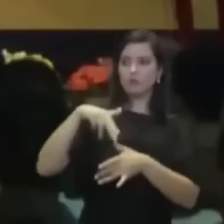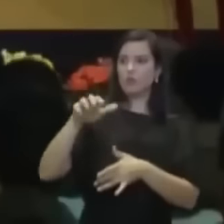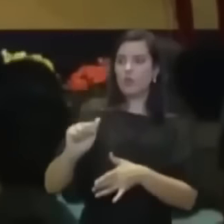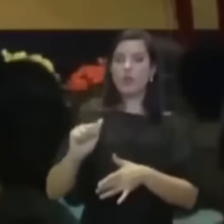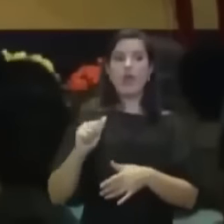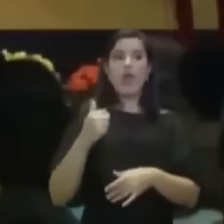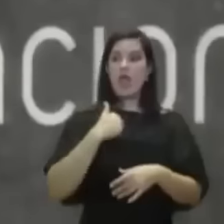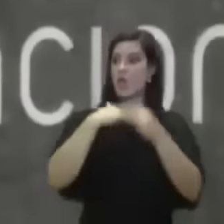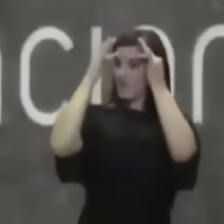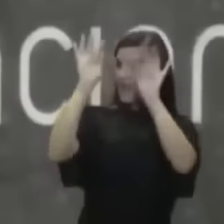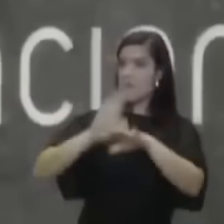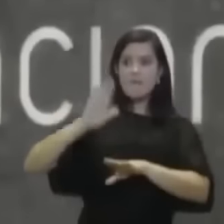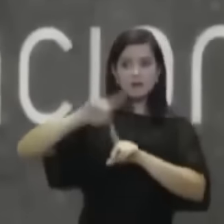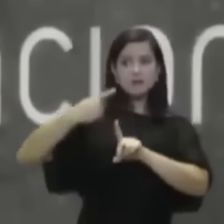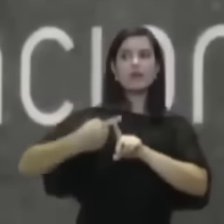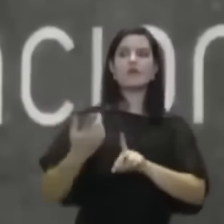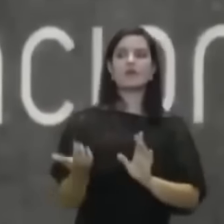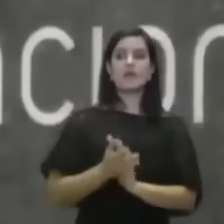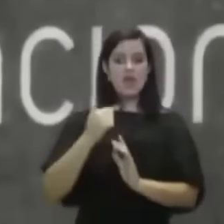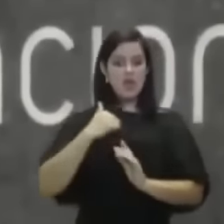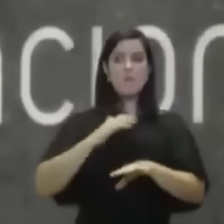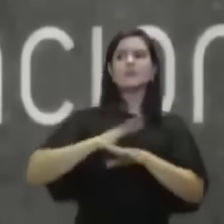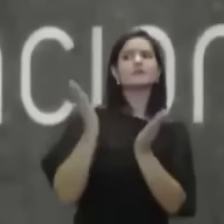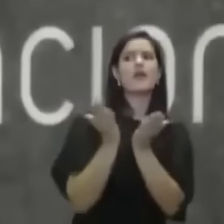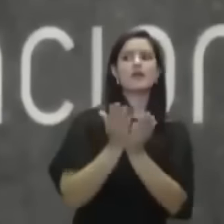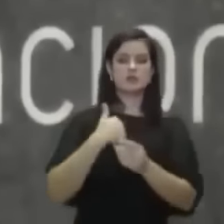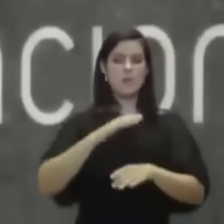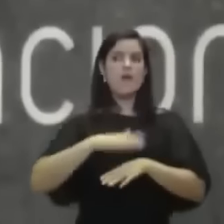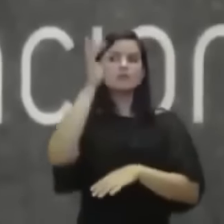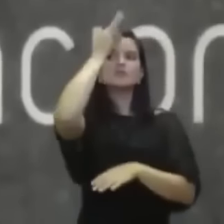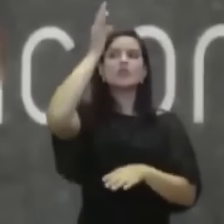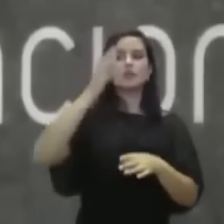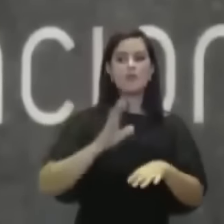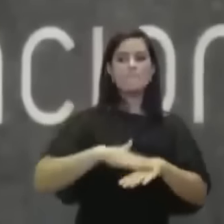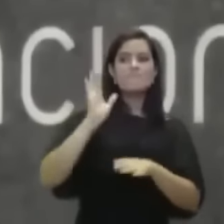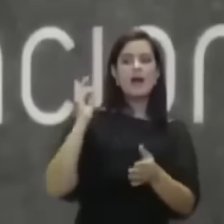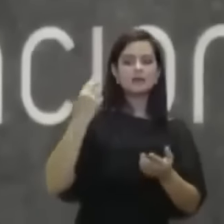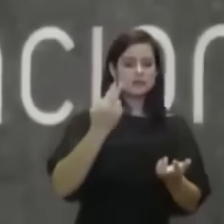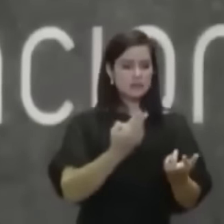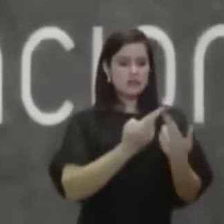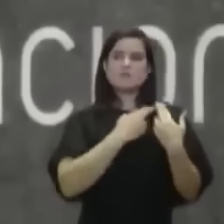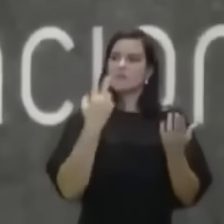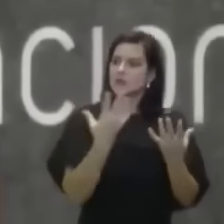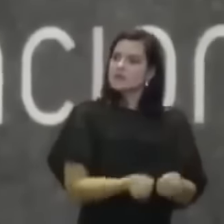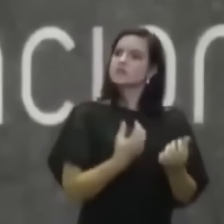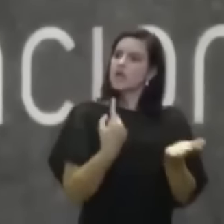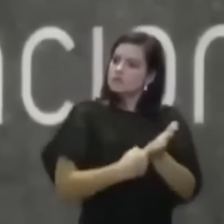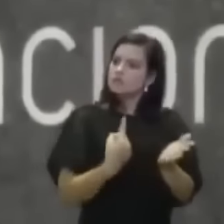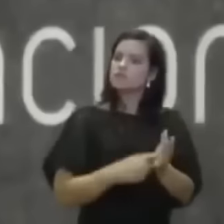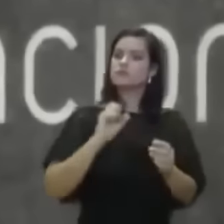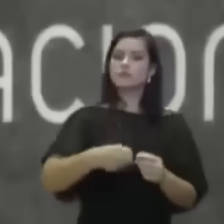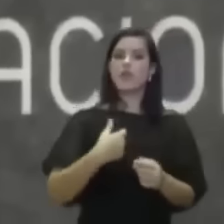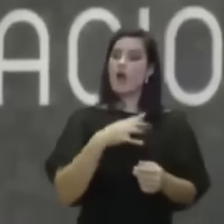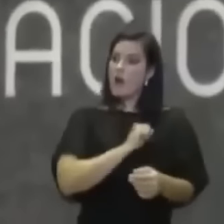mais fiel que os outros, eu sou mais crente que os outros, eu sou mais espiritual que os outros, eu sou mais comprometido que os outros, eu te amo mais que os outros. O